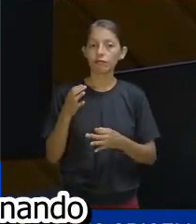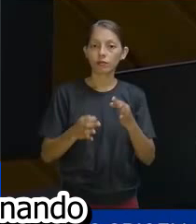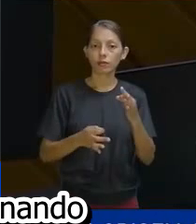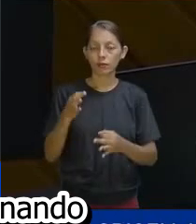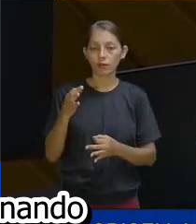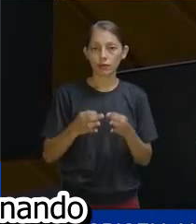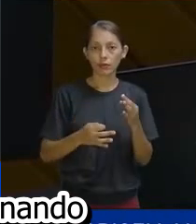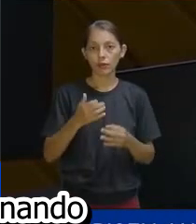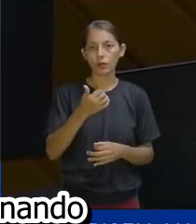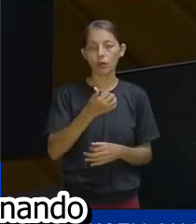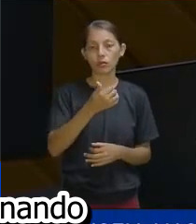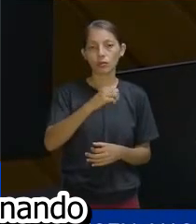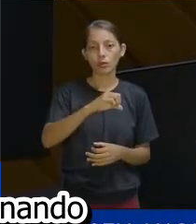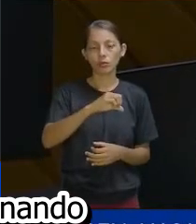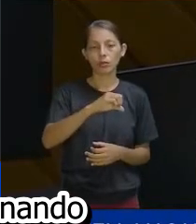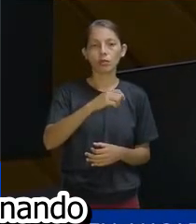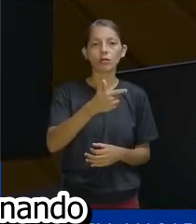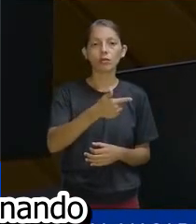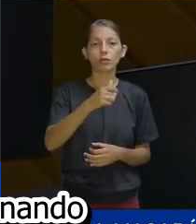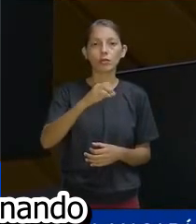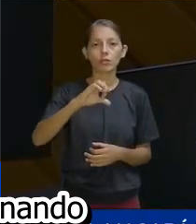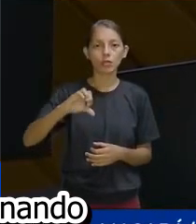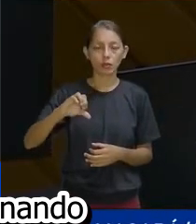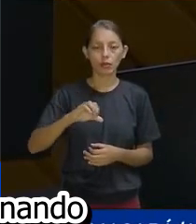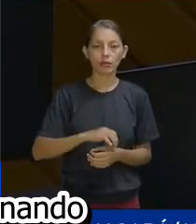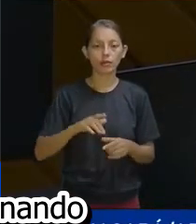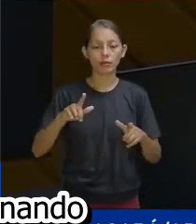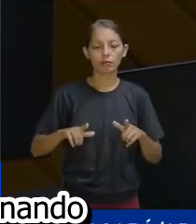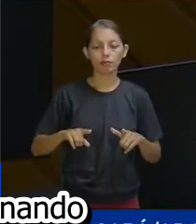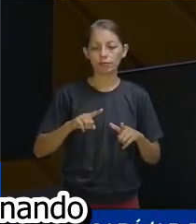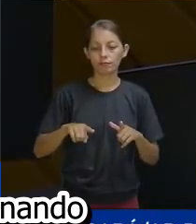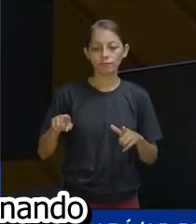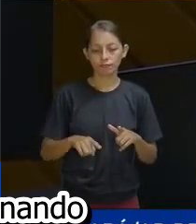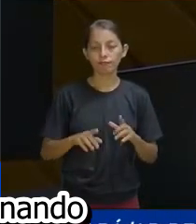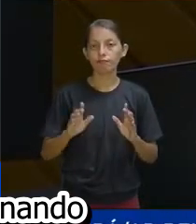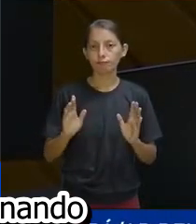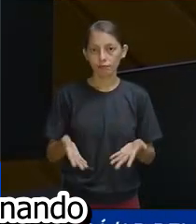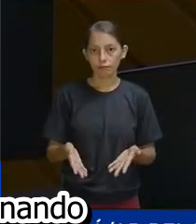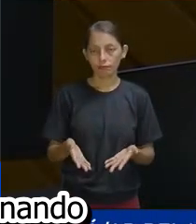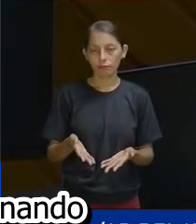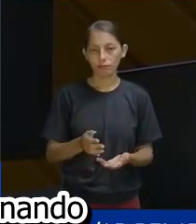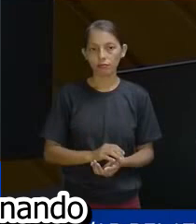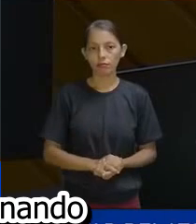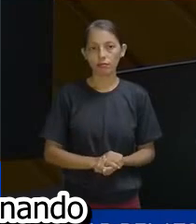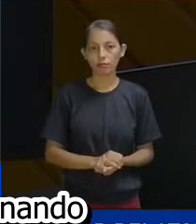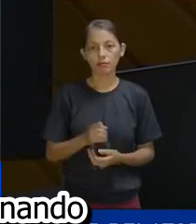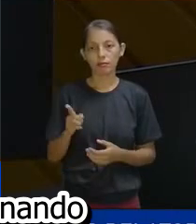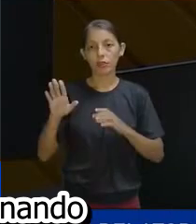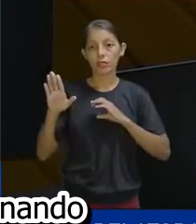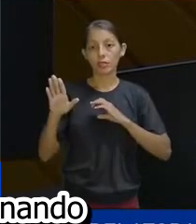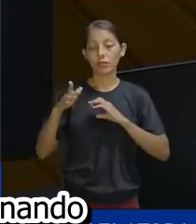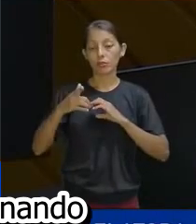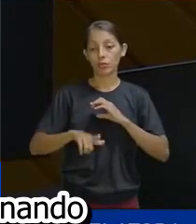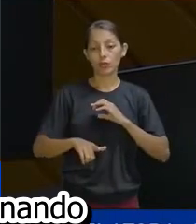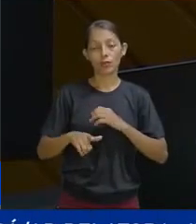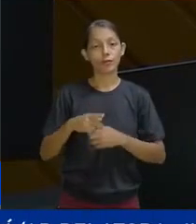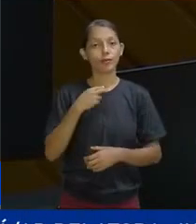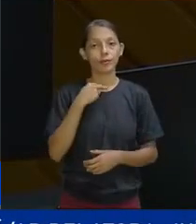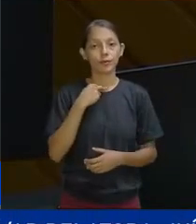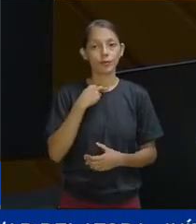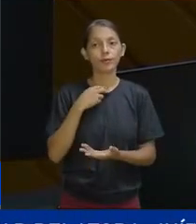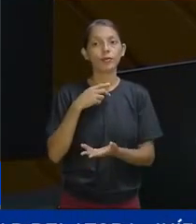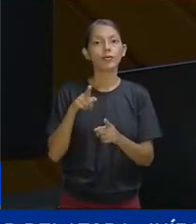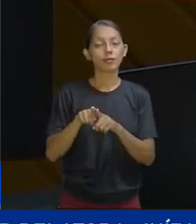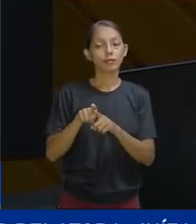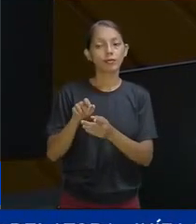procedente a representação, cassou o diploma de primeiro suplente do autor, tornando-o inelegível, e impôs multa no valor de R$